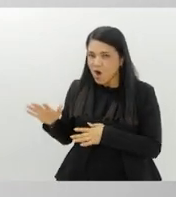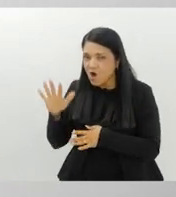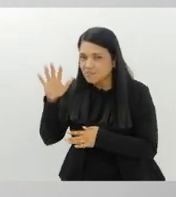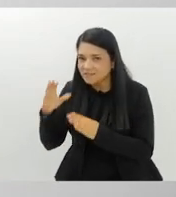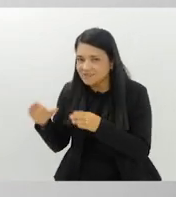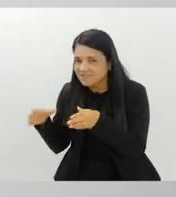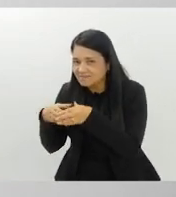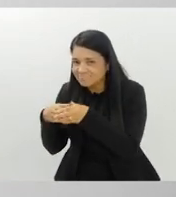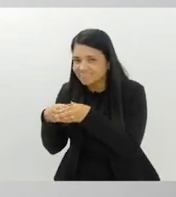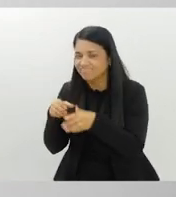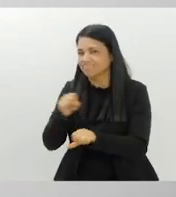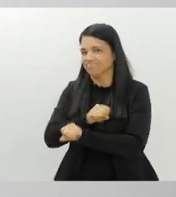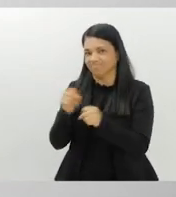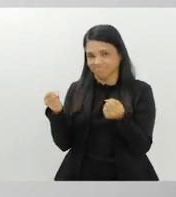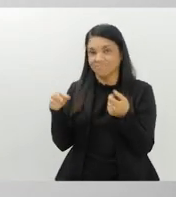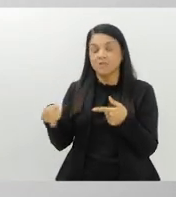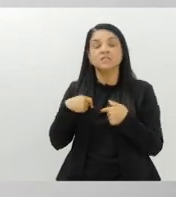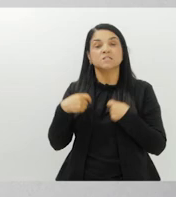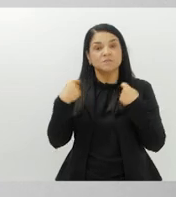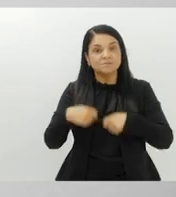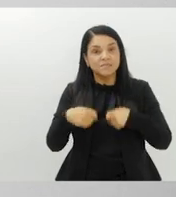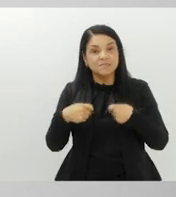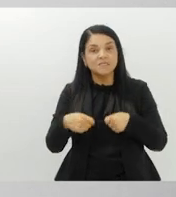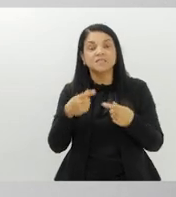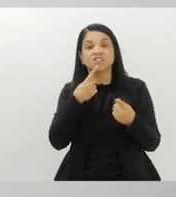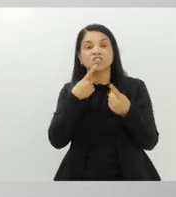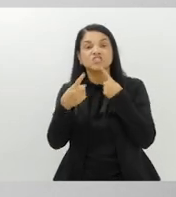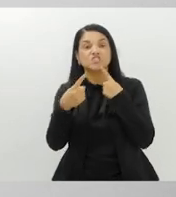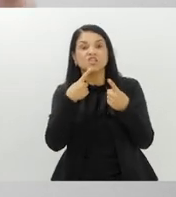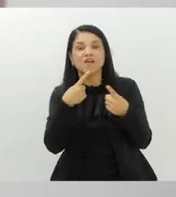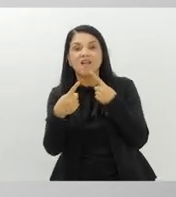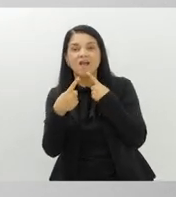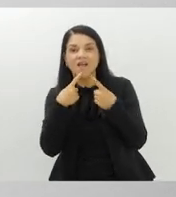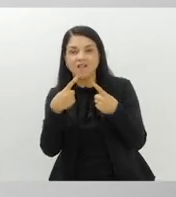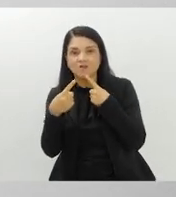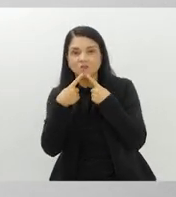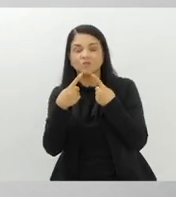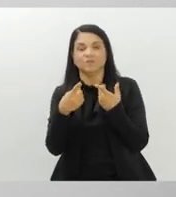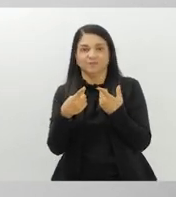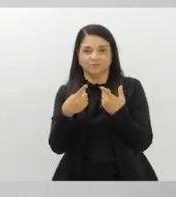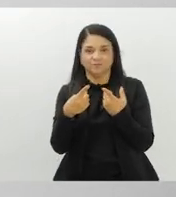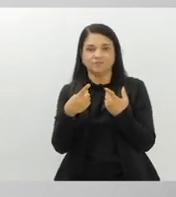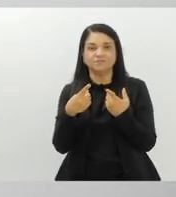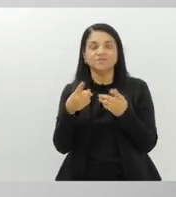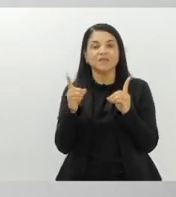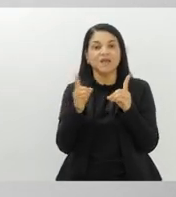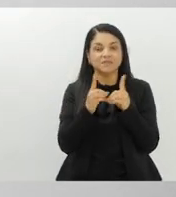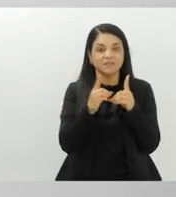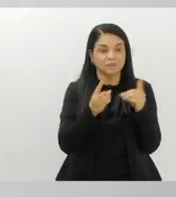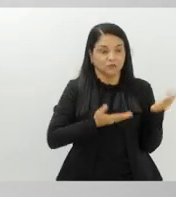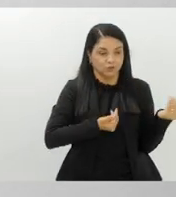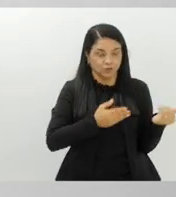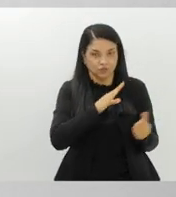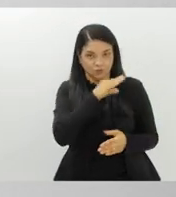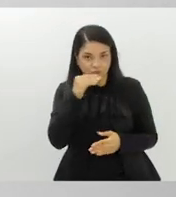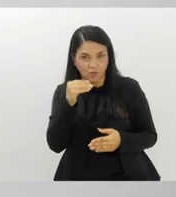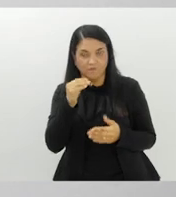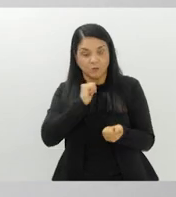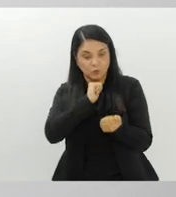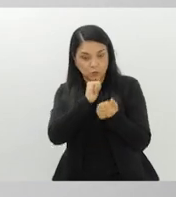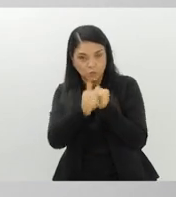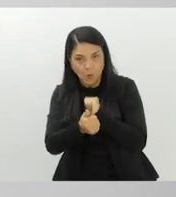Por isso, a gente precisa, e nós estamos abrindo frentes de diálogos, nós estamos atendendo os jovens na área do esporte.